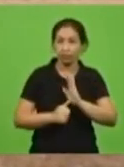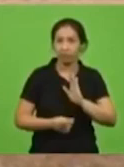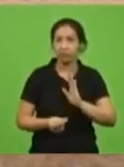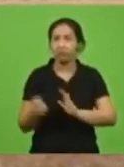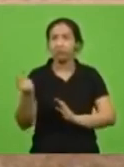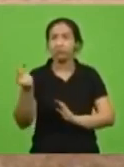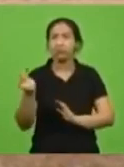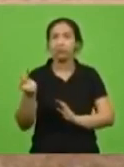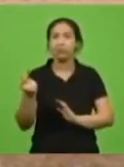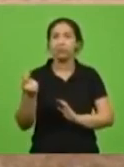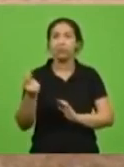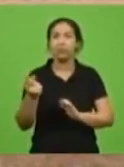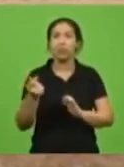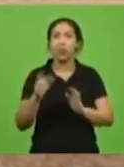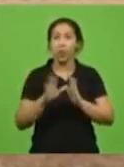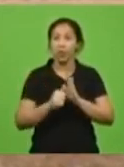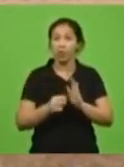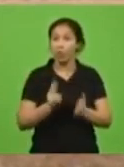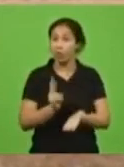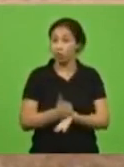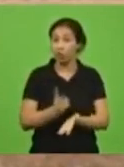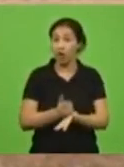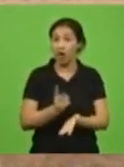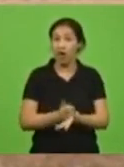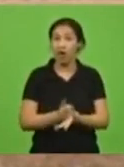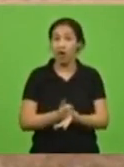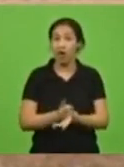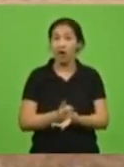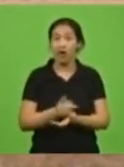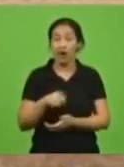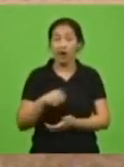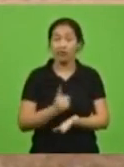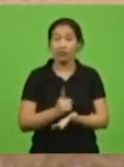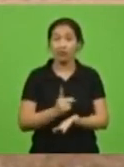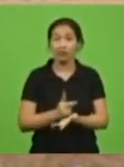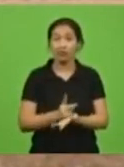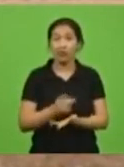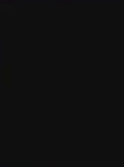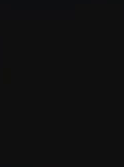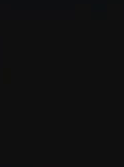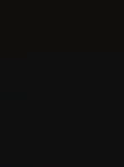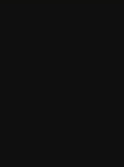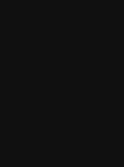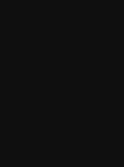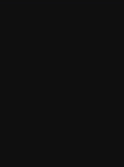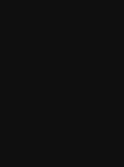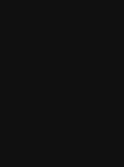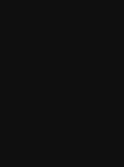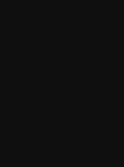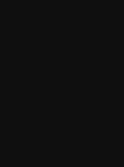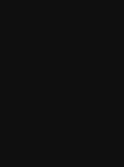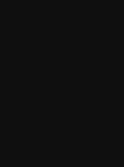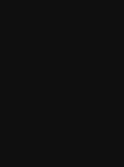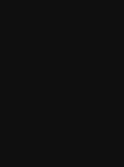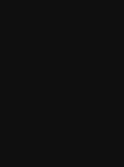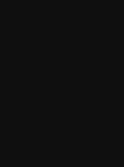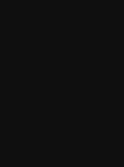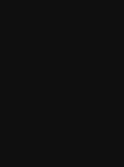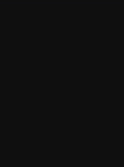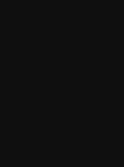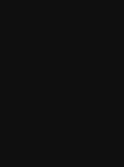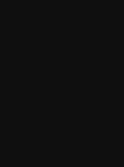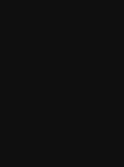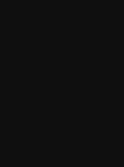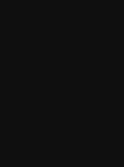o assalto continuou. O assalto continuou. Pode passar o vídeo. Deus é bom, Deus é bom. Não. Deus é bom.